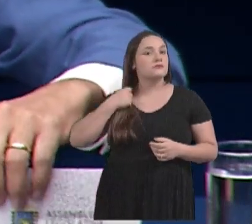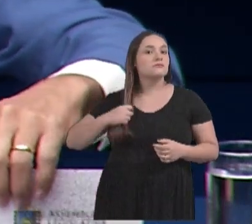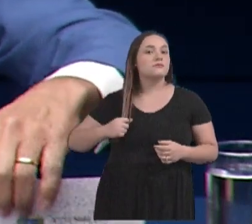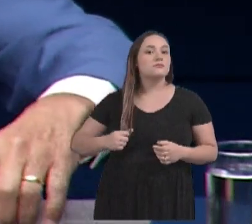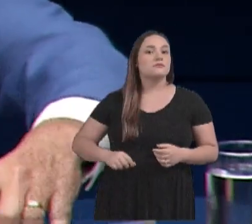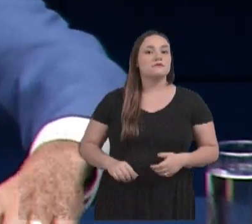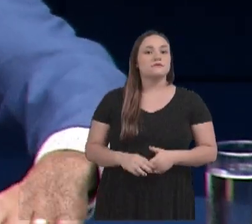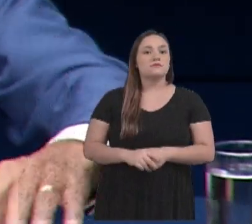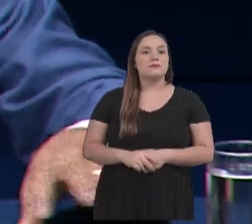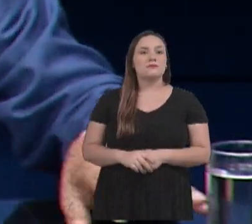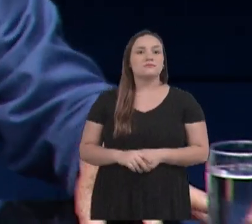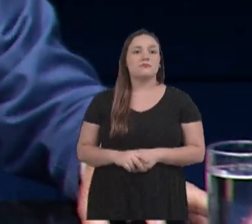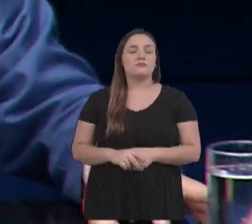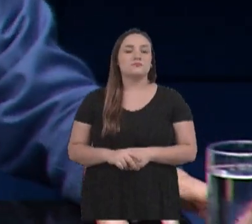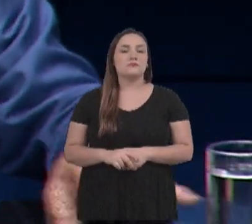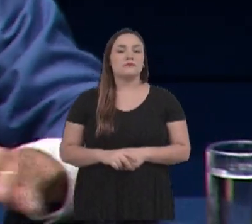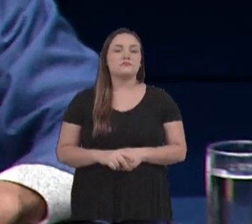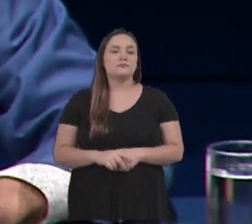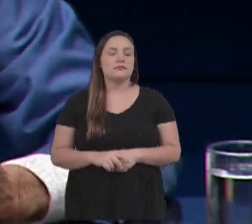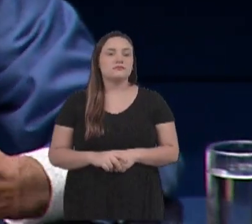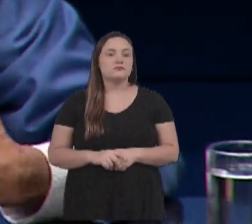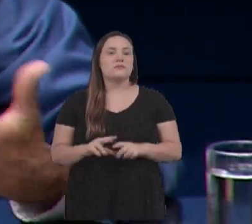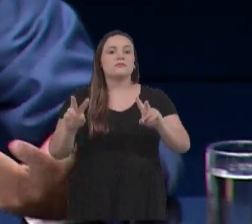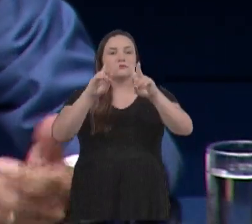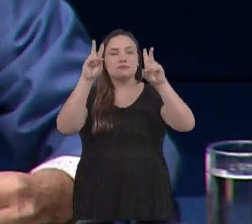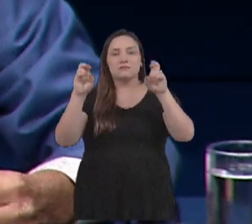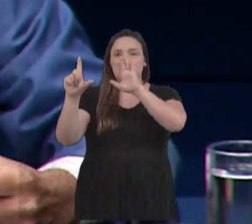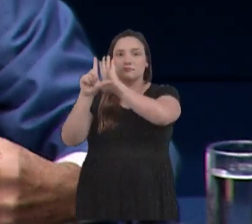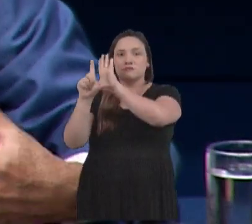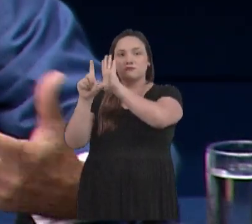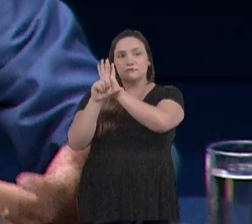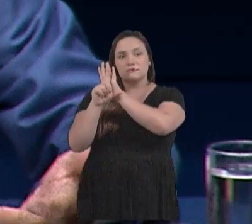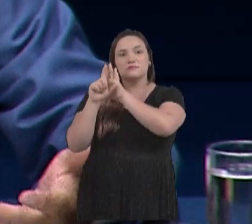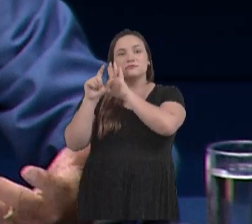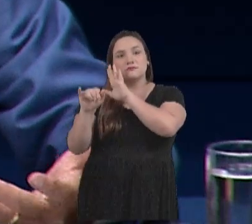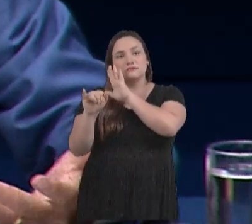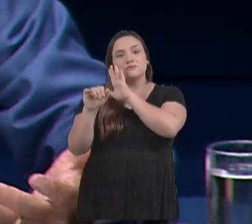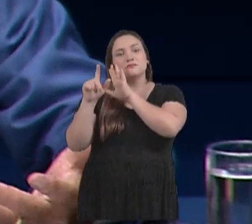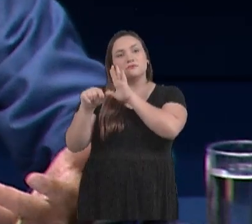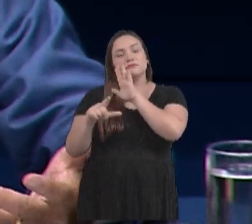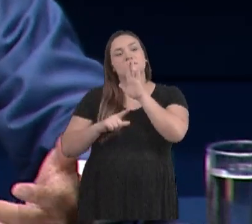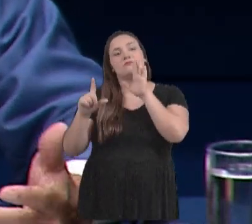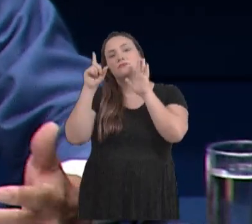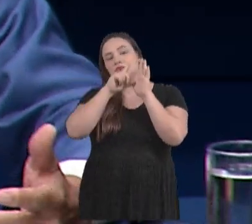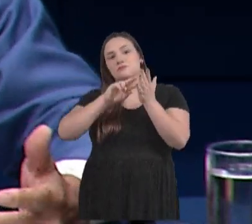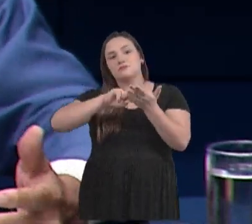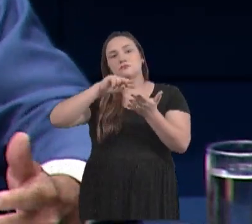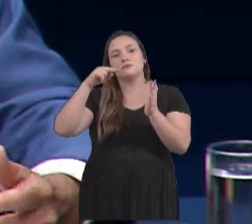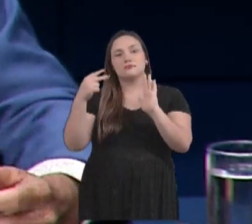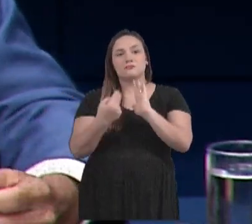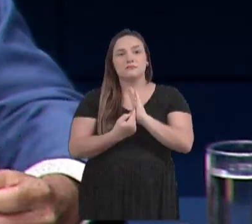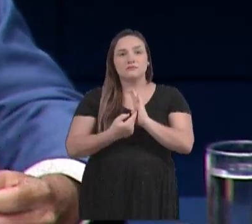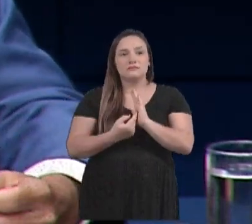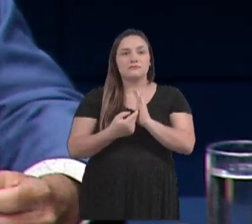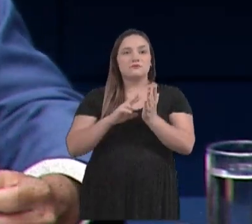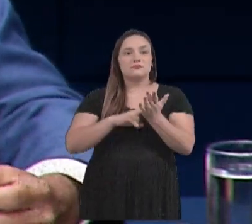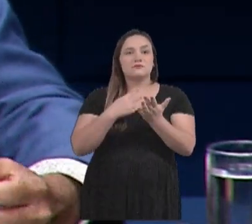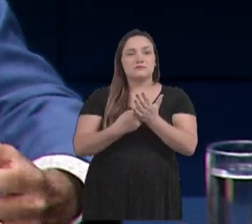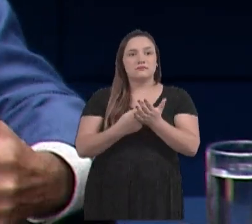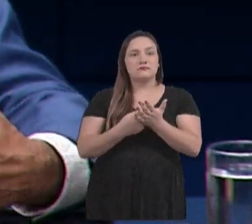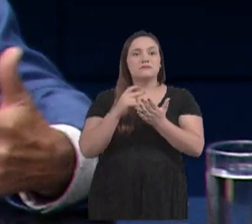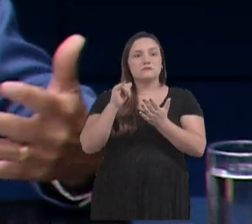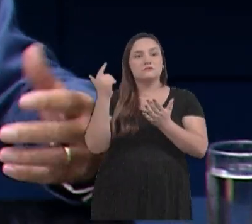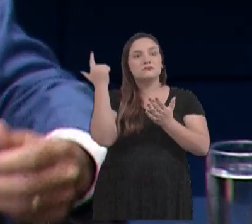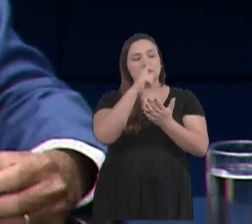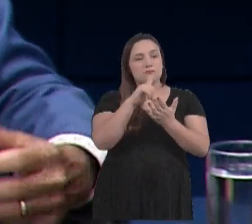até porque a questão legal, se entendimento e interpretação chega de primeira instância